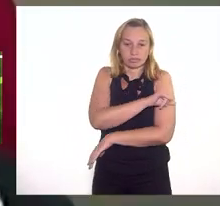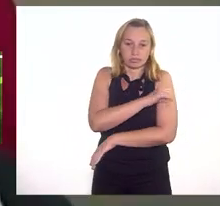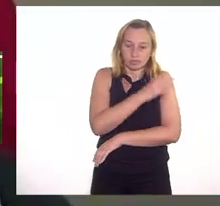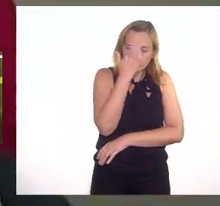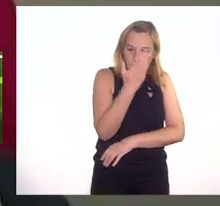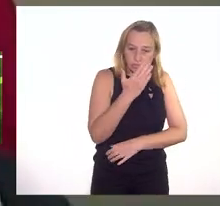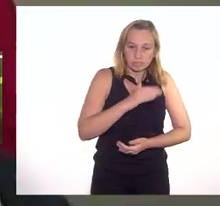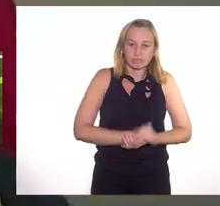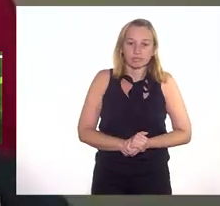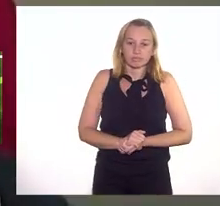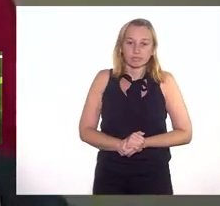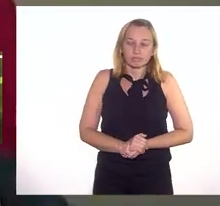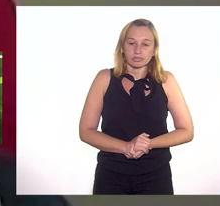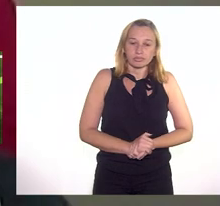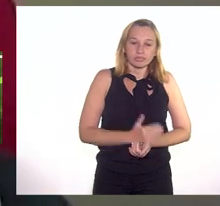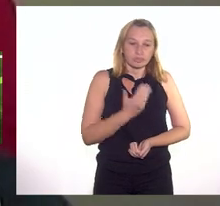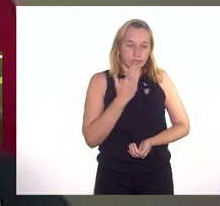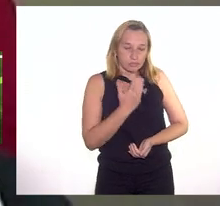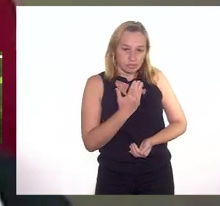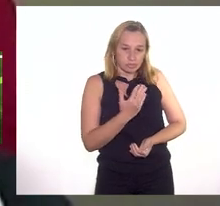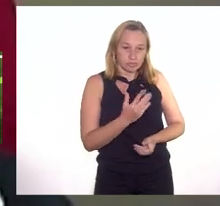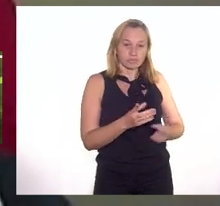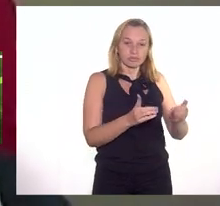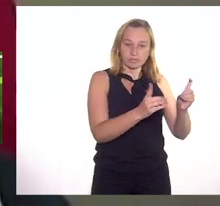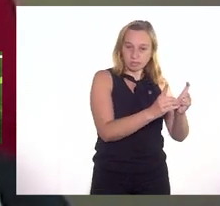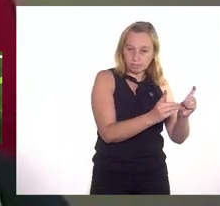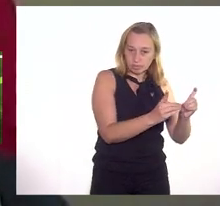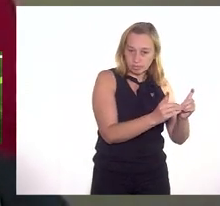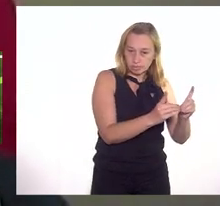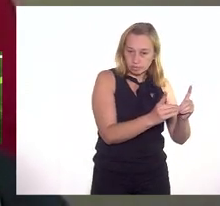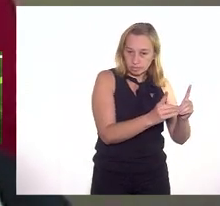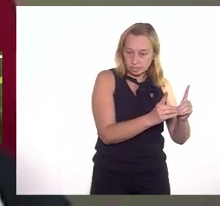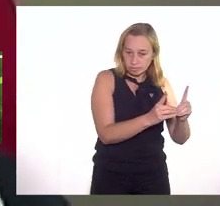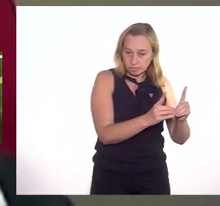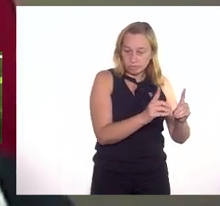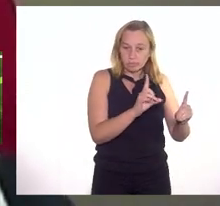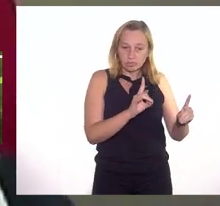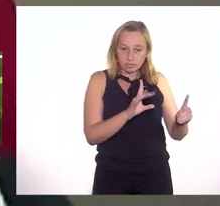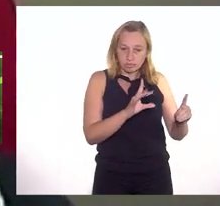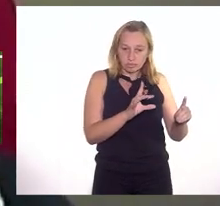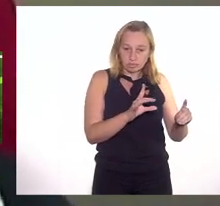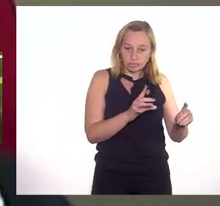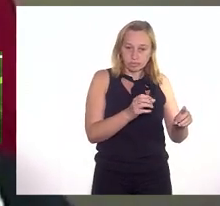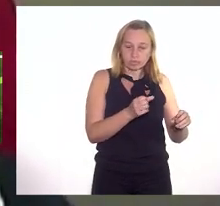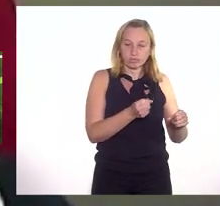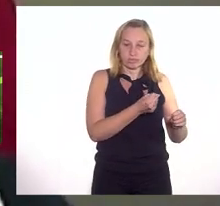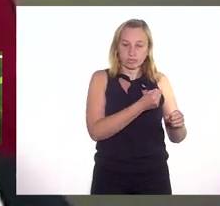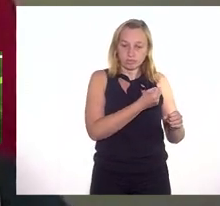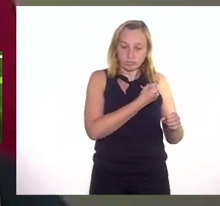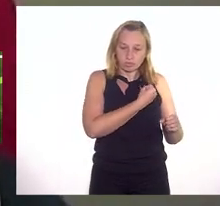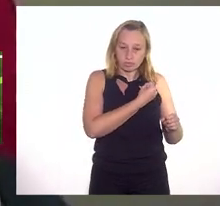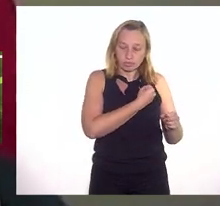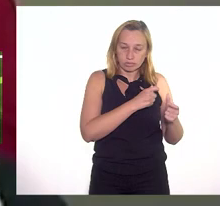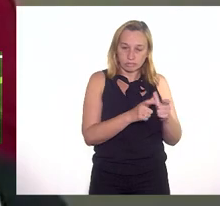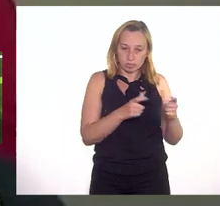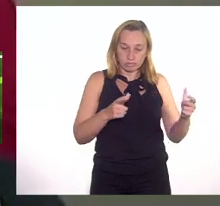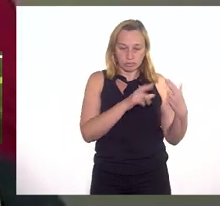Ana, se esse pedido veio por parte dos pacientes, isso aumenta a nossa responsabilidade em